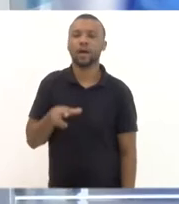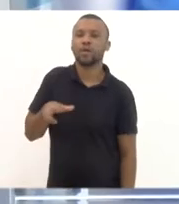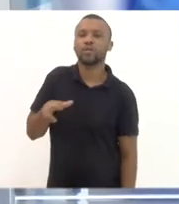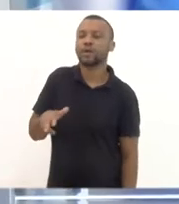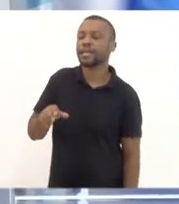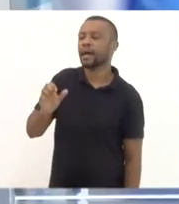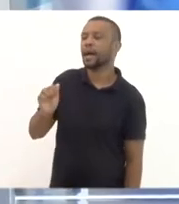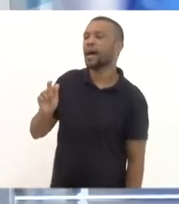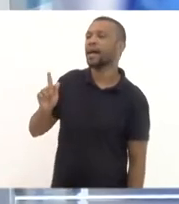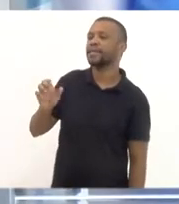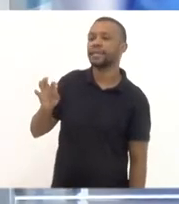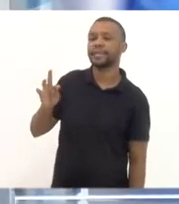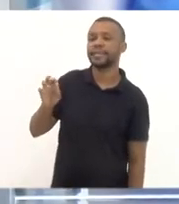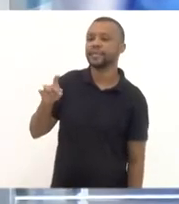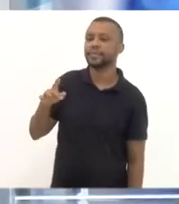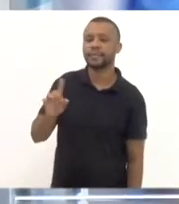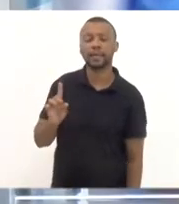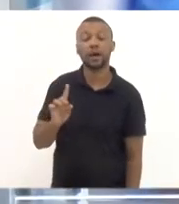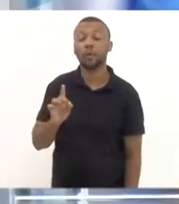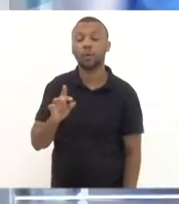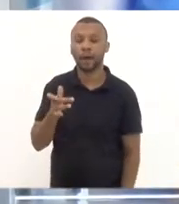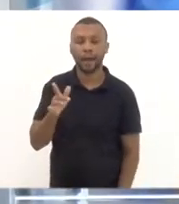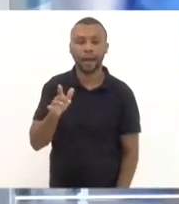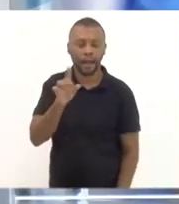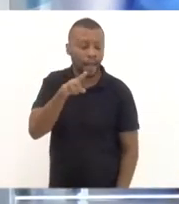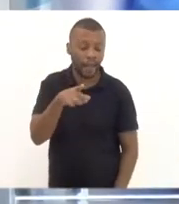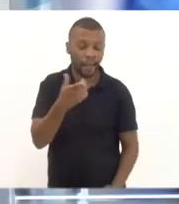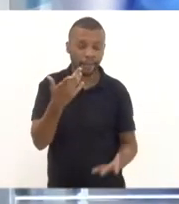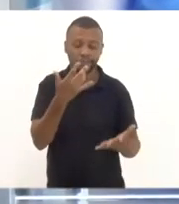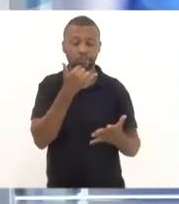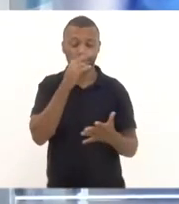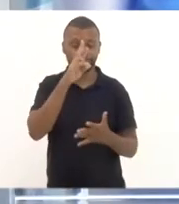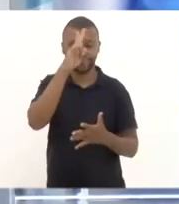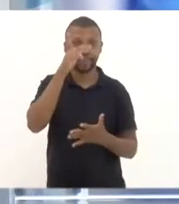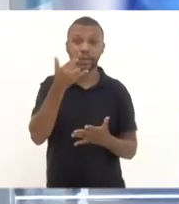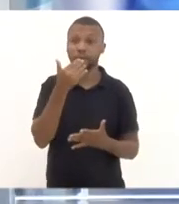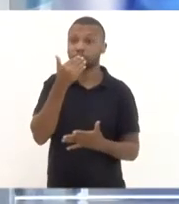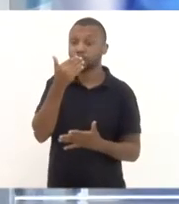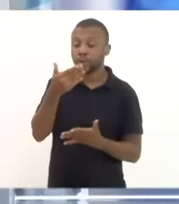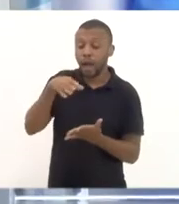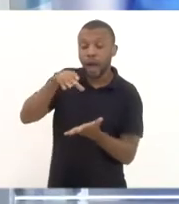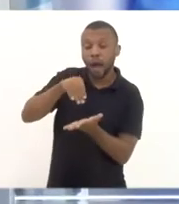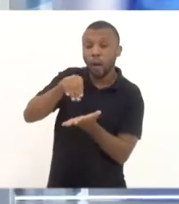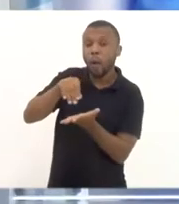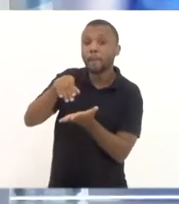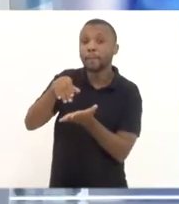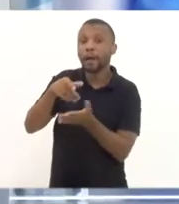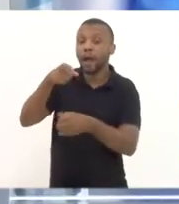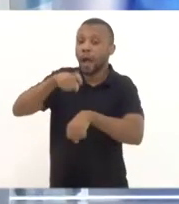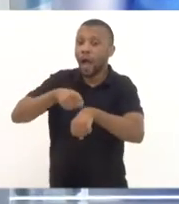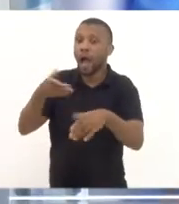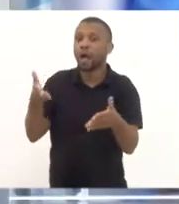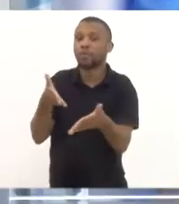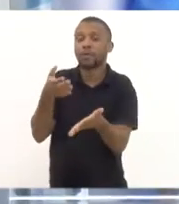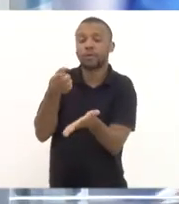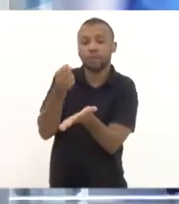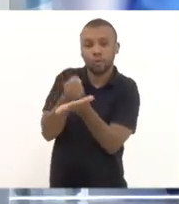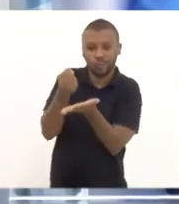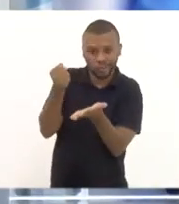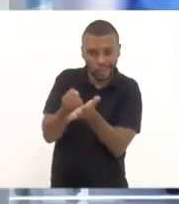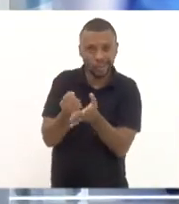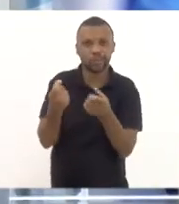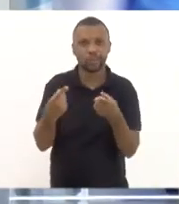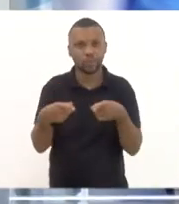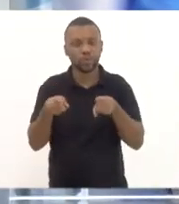não a tarde toda é ahi queria cópia atualizada do contrato de concessão com todos os seus